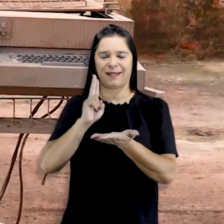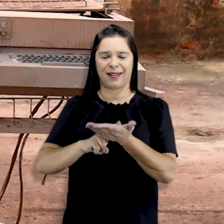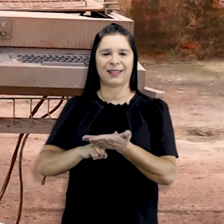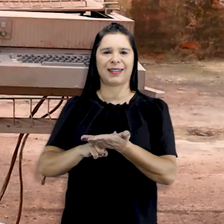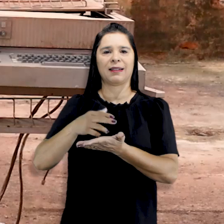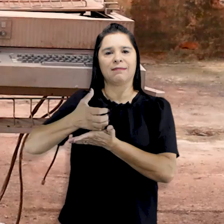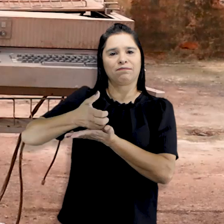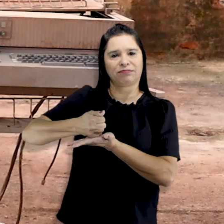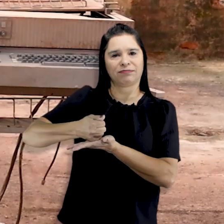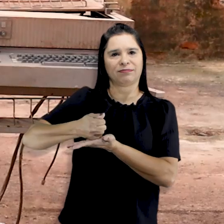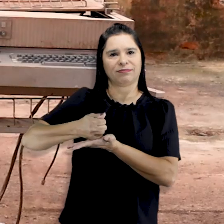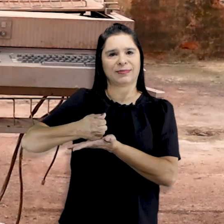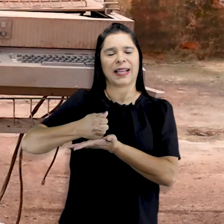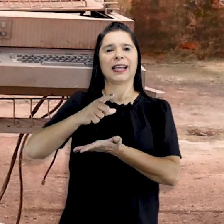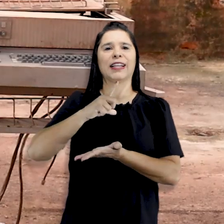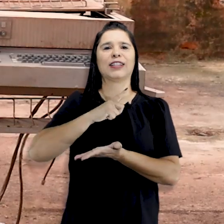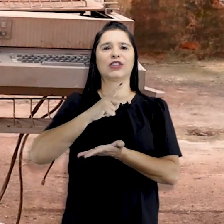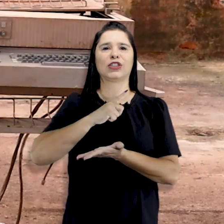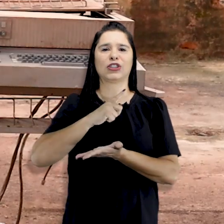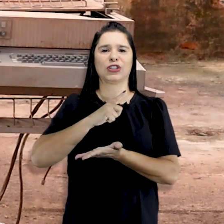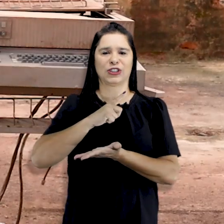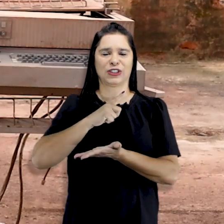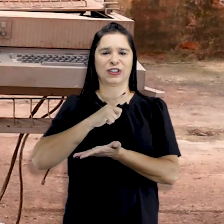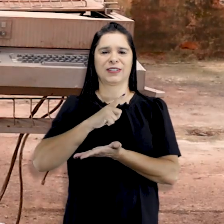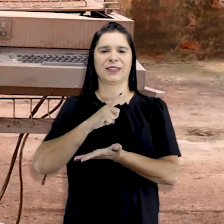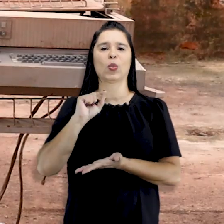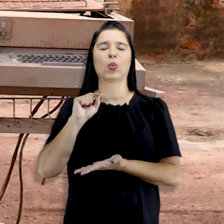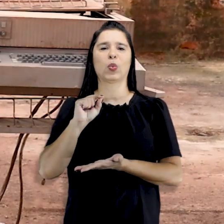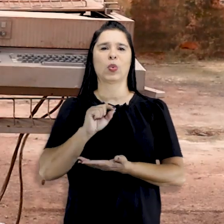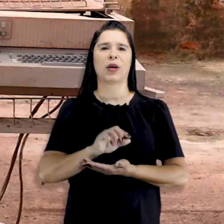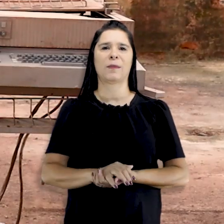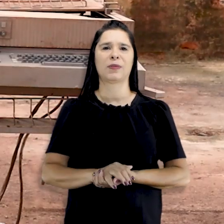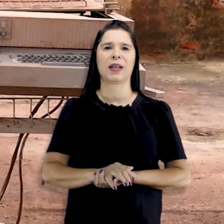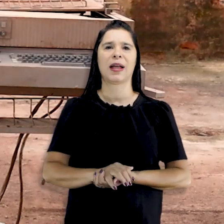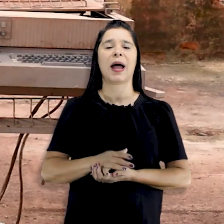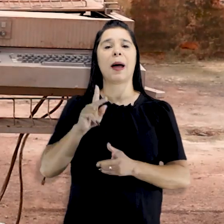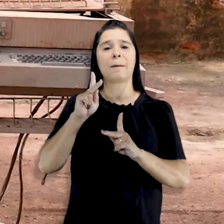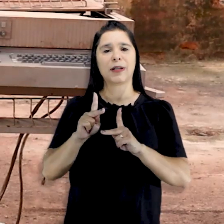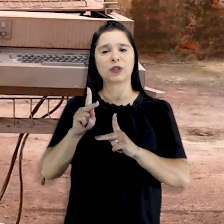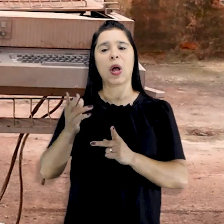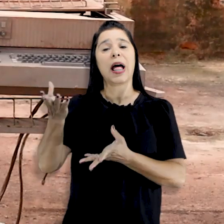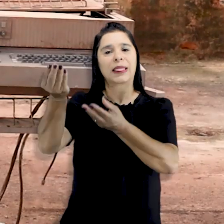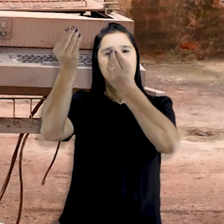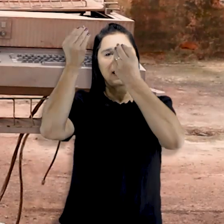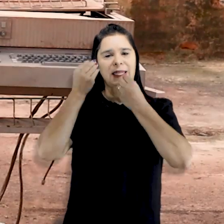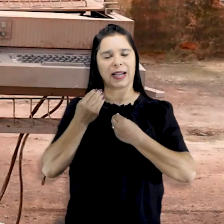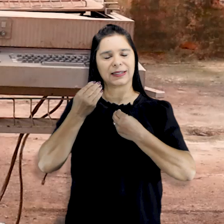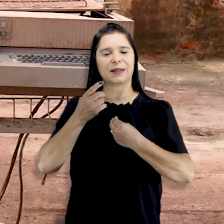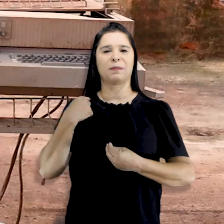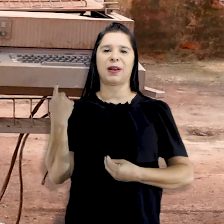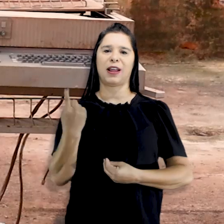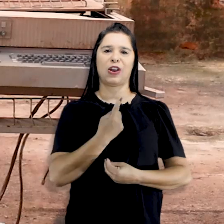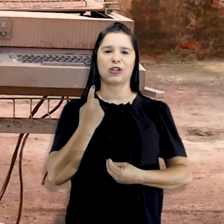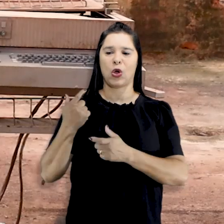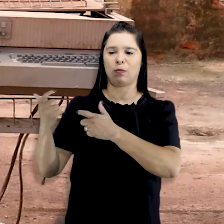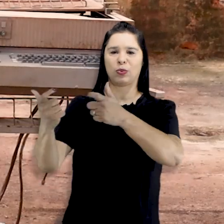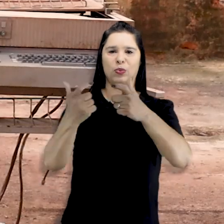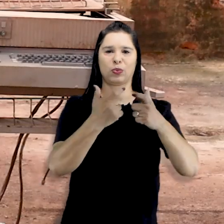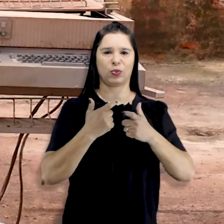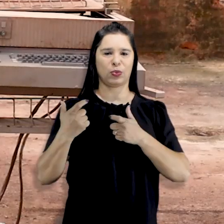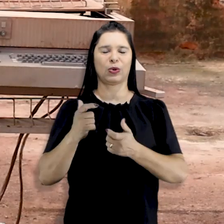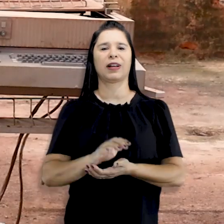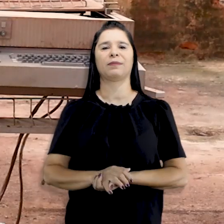e tinha o rapaz que trazia as correspondências para os locais, o engenheiro